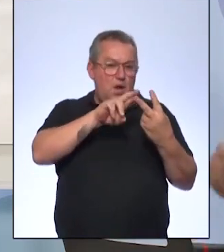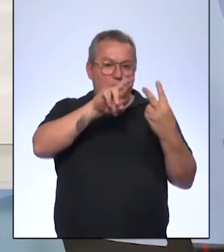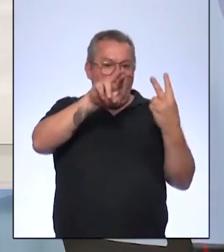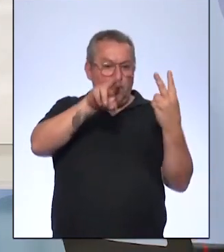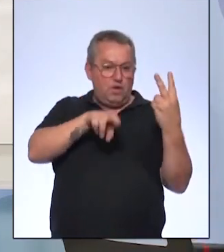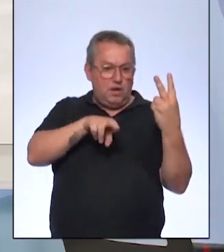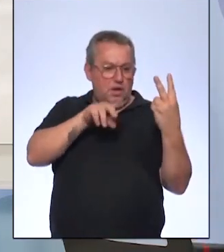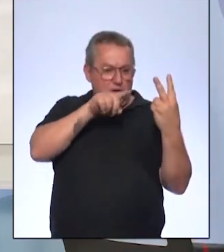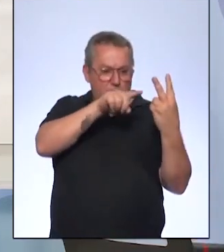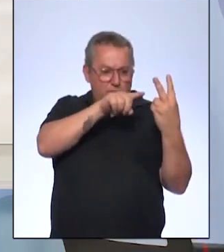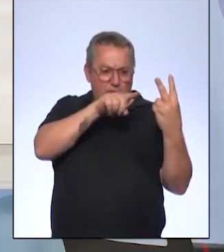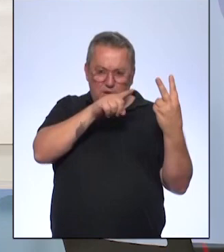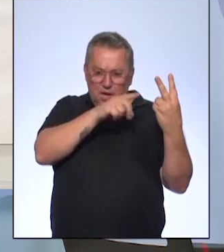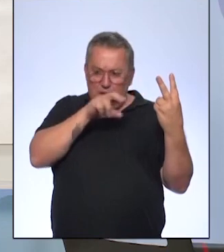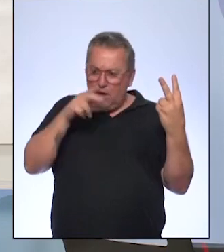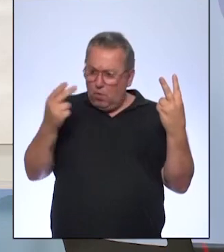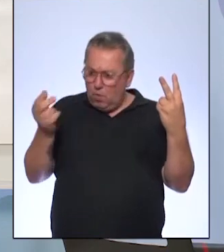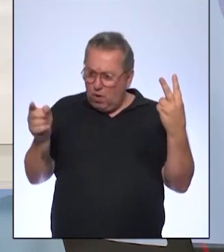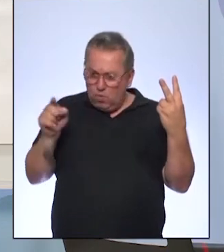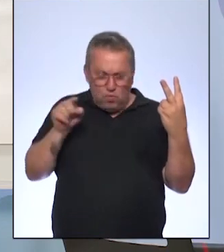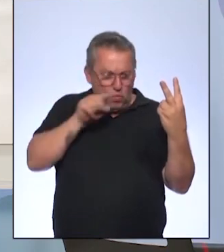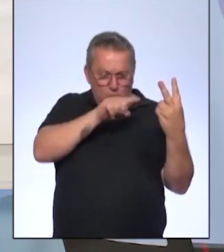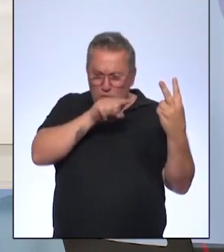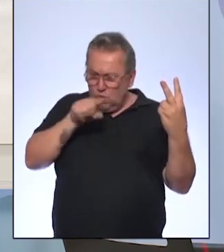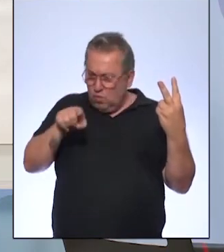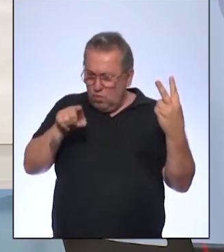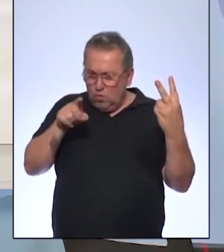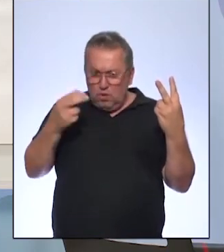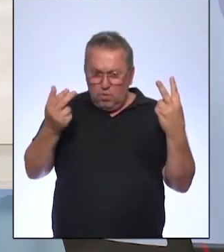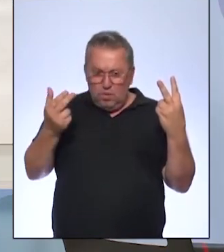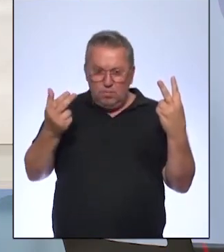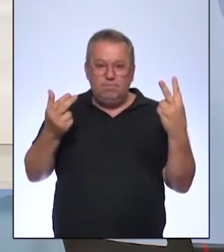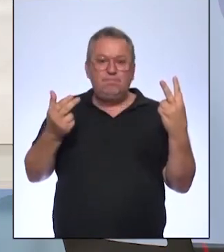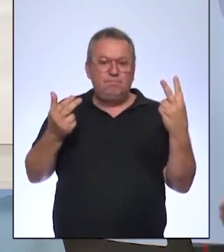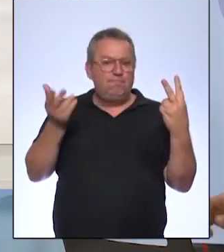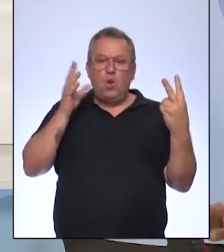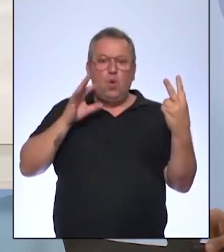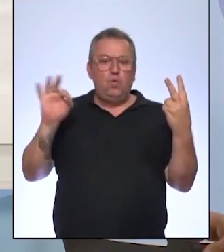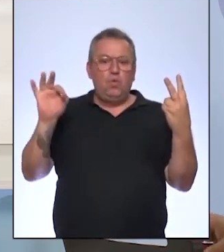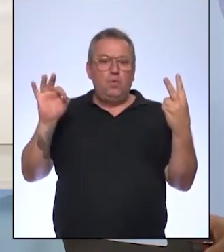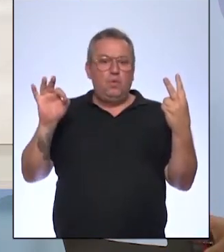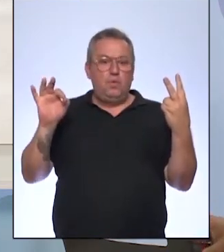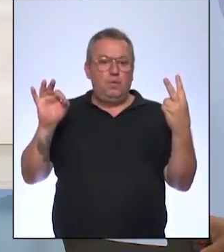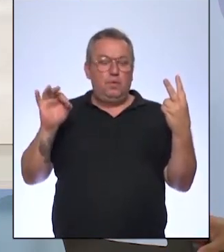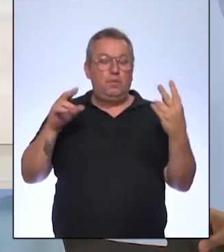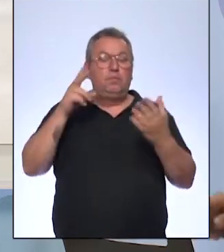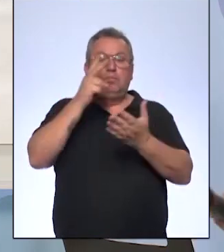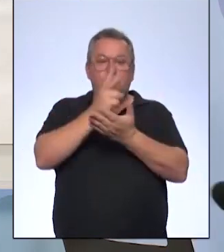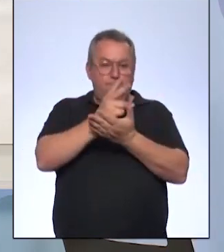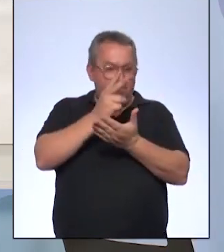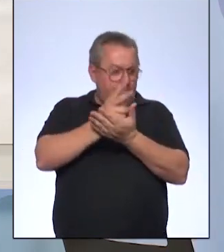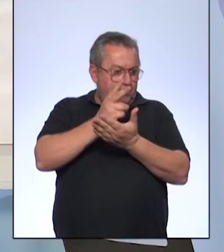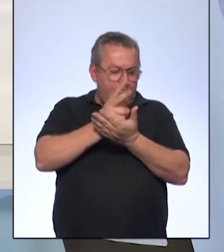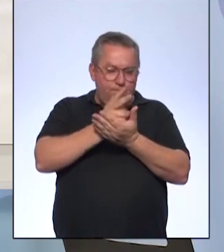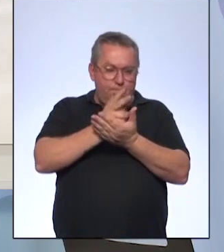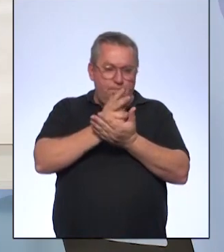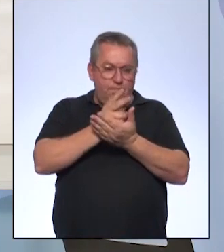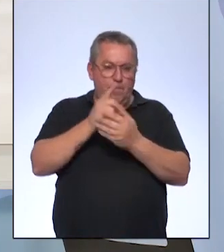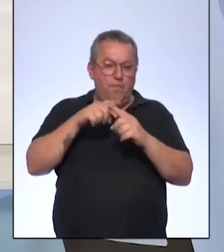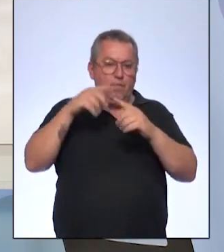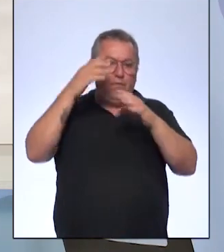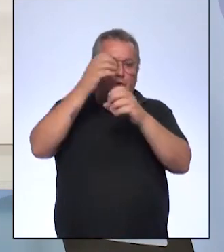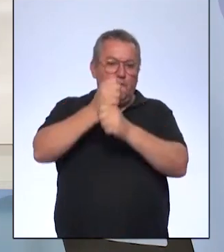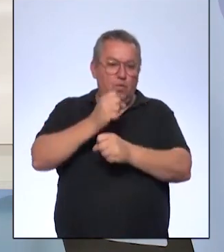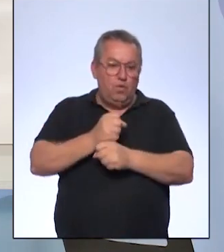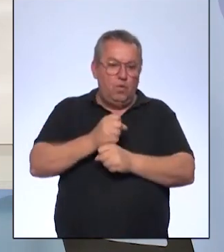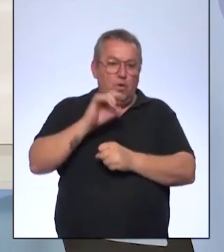número que vem dentro da raiz. Também é igual? Ótimo. Mantenho e